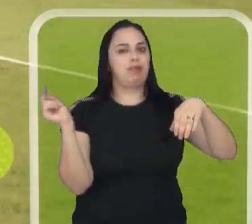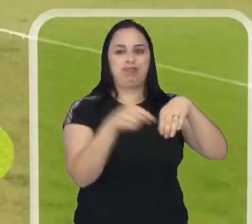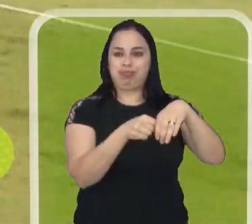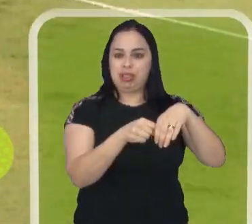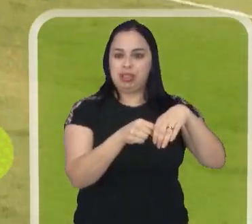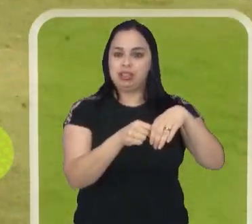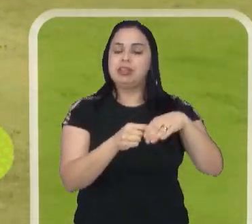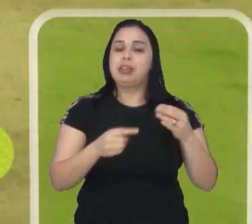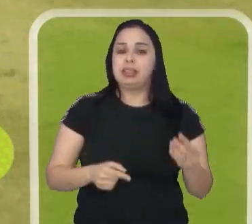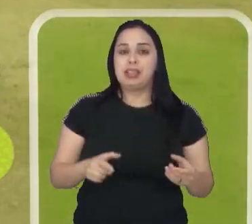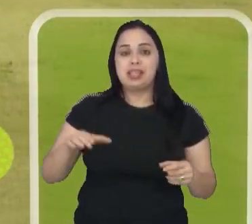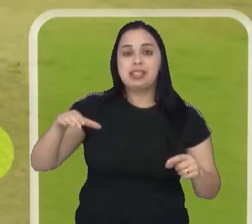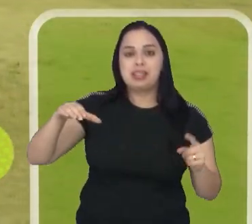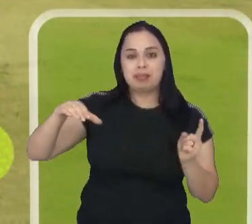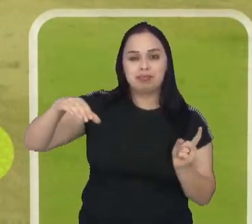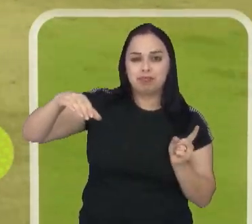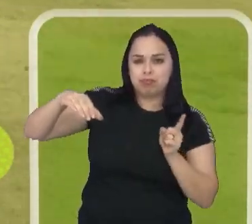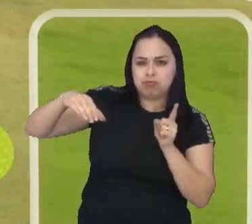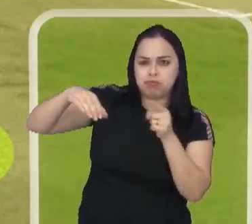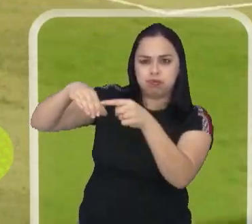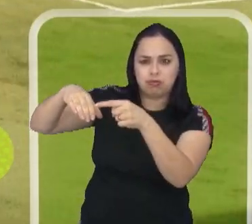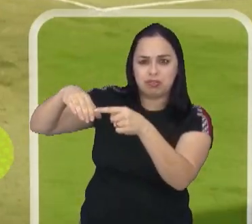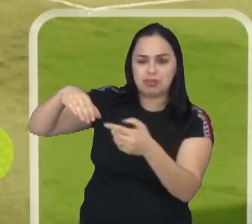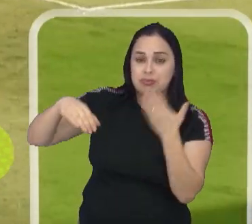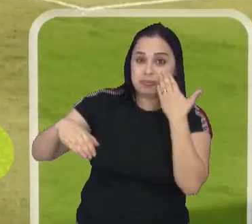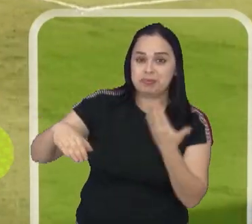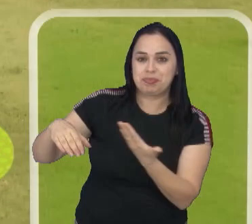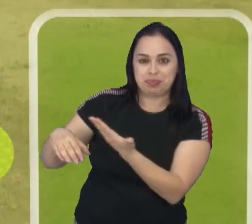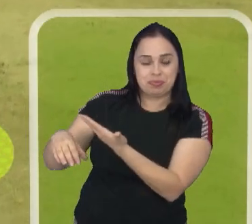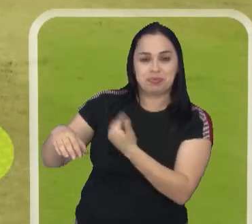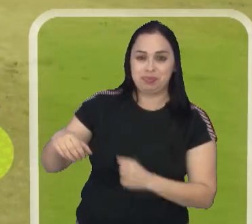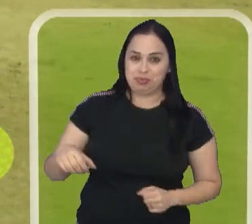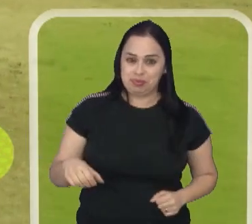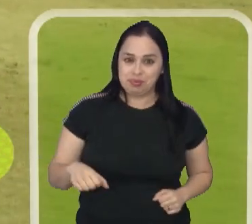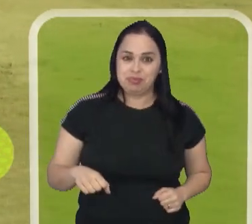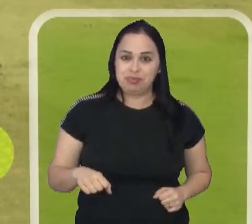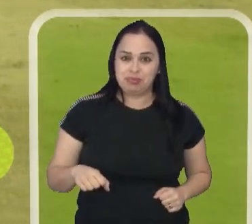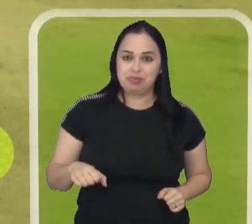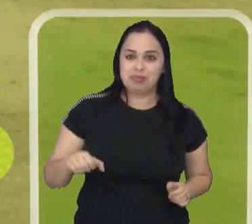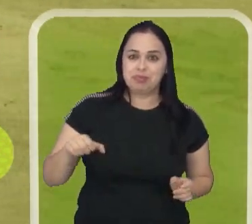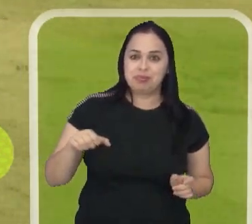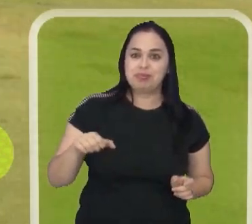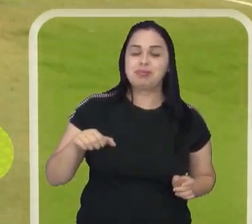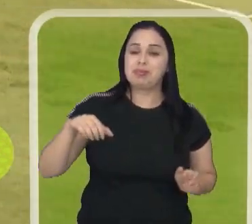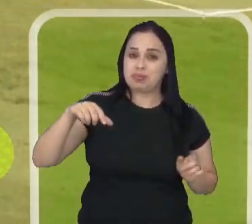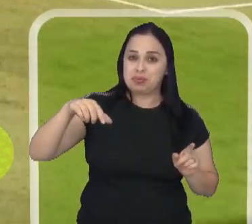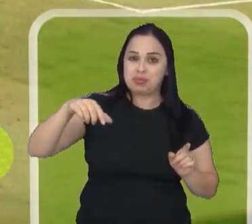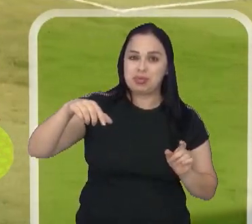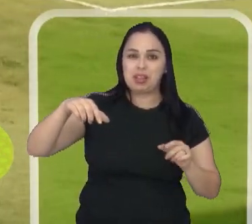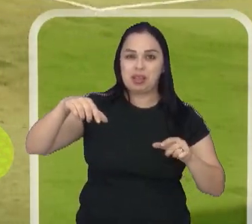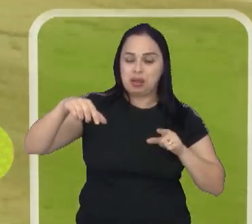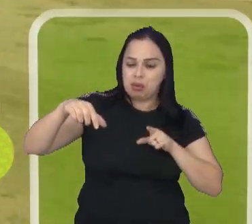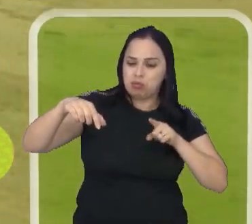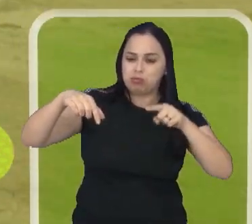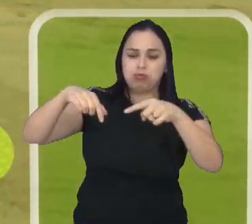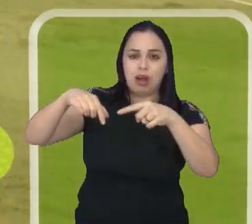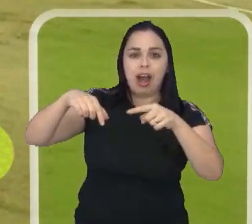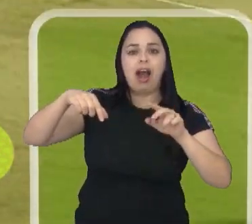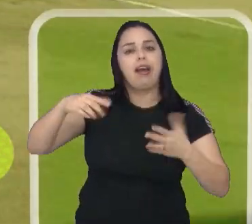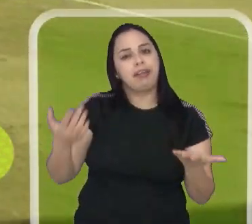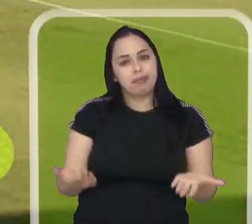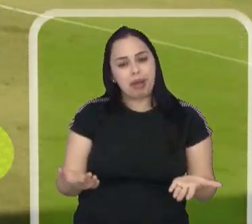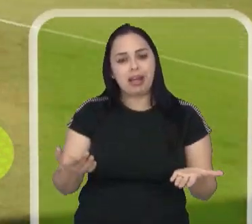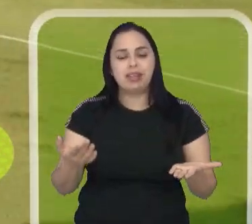A primeira chance do São José foi nesse chute do meia Vinícius Barba, após rebote de uma cobrança de escanteio. E assim,